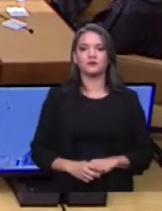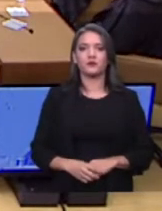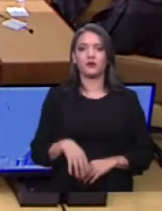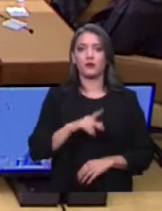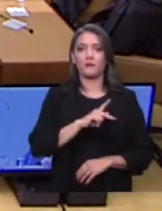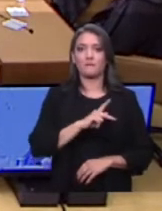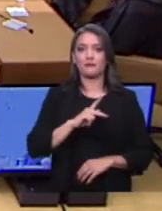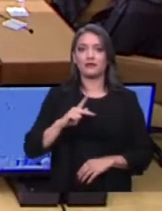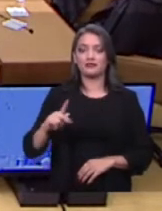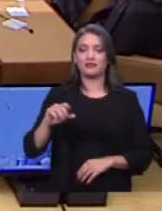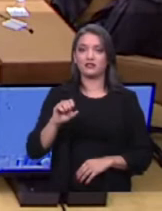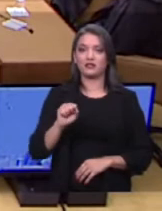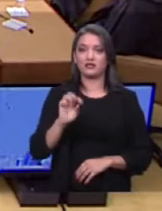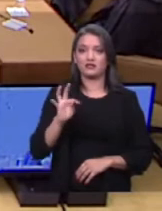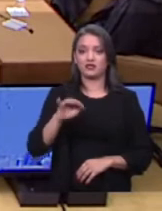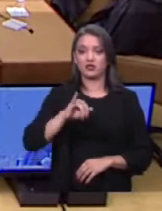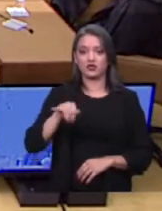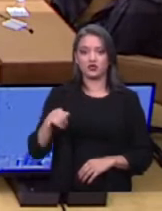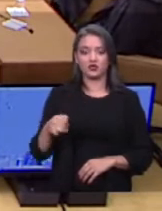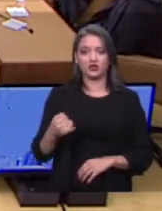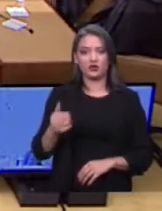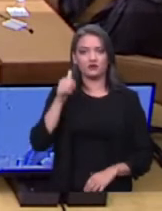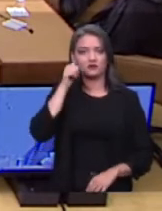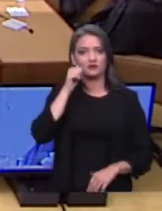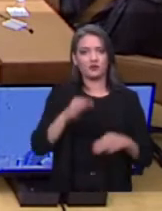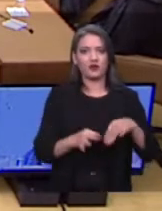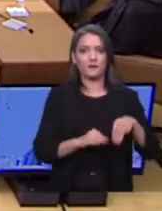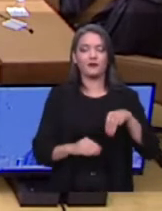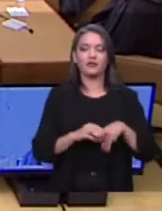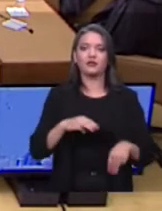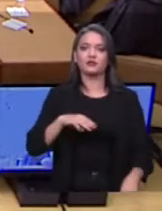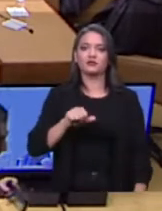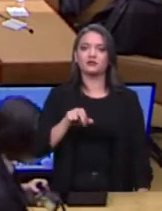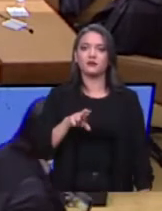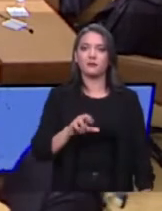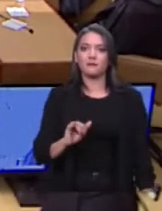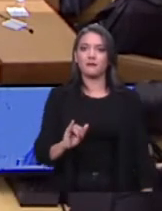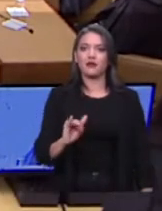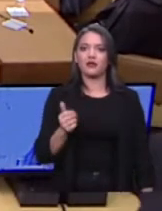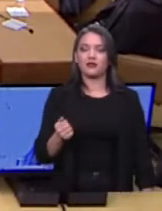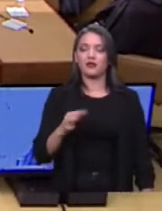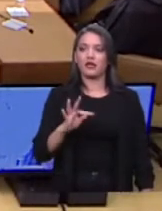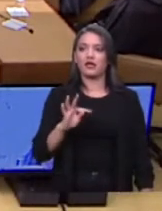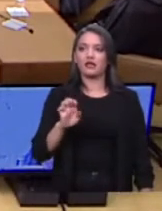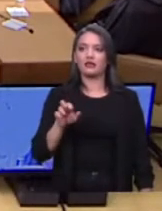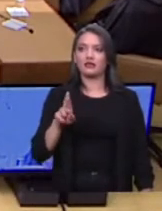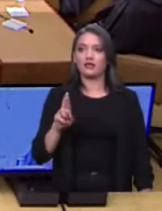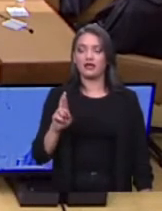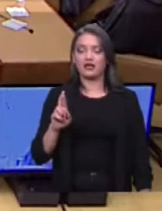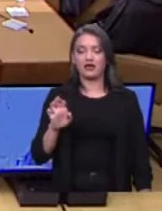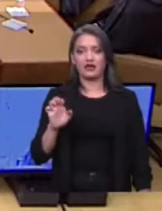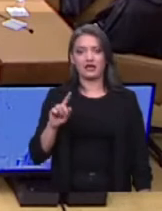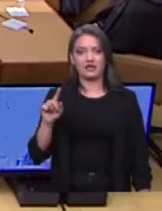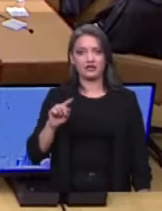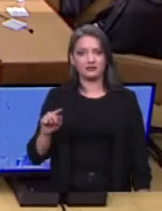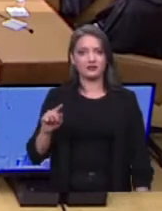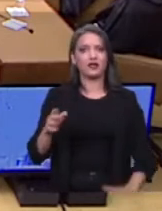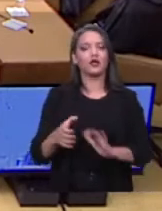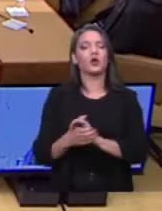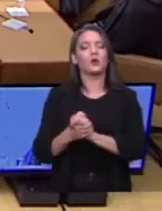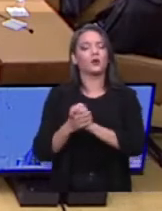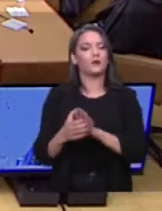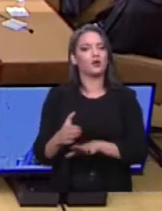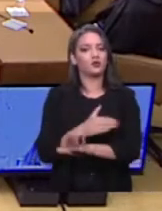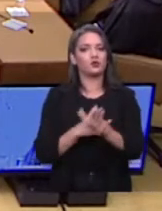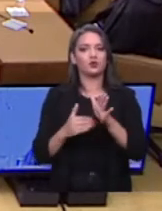Superior Tribunal de Justiça Ministra Maria Teresa de Assis Moura na pessoa de quem cumprimento senhores ministros